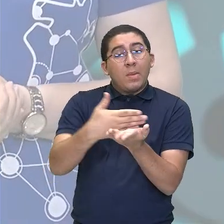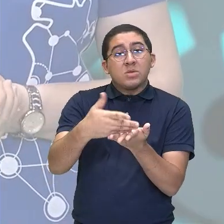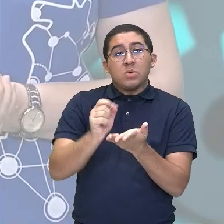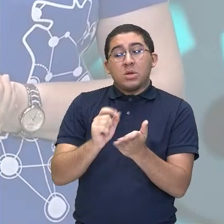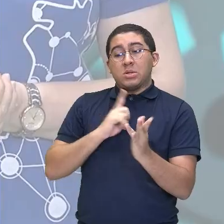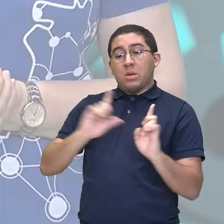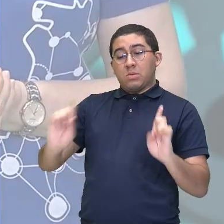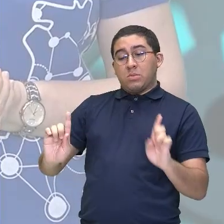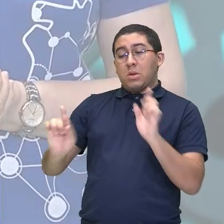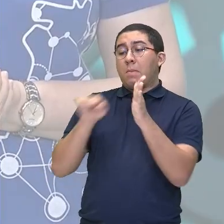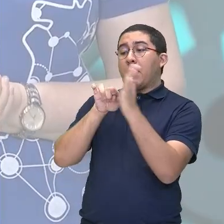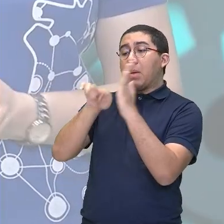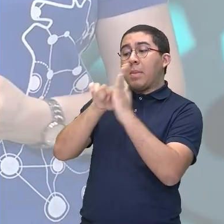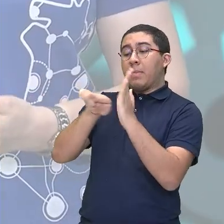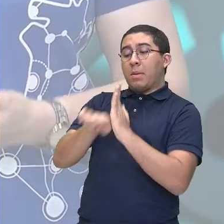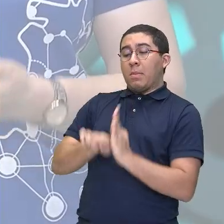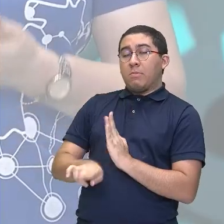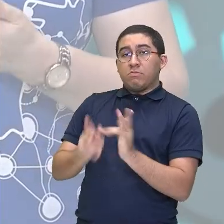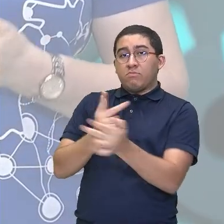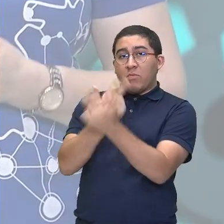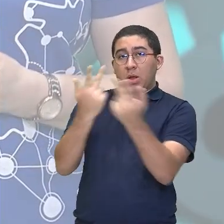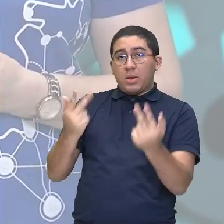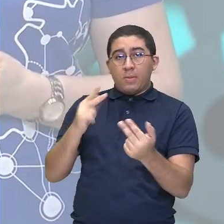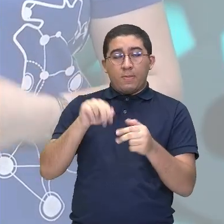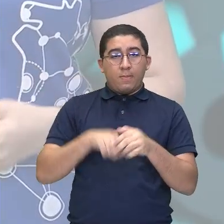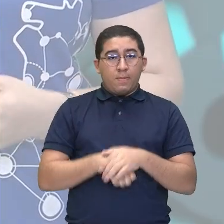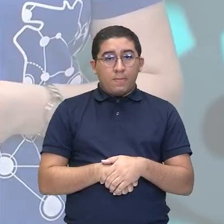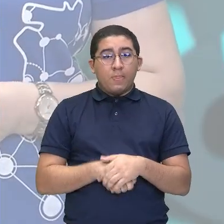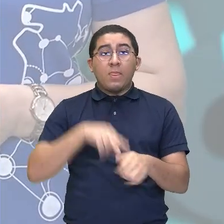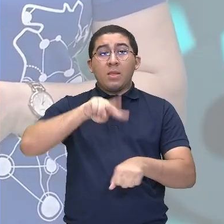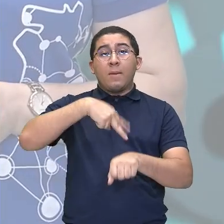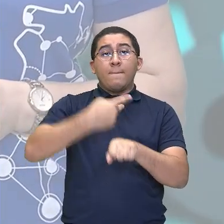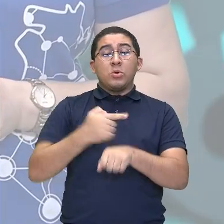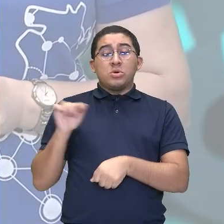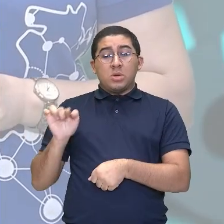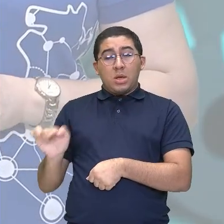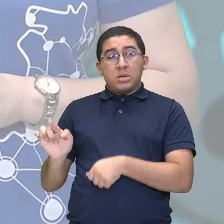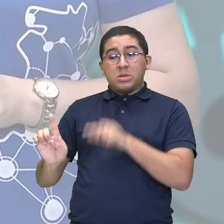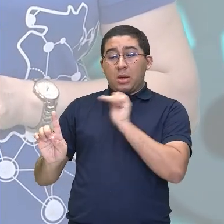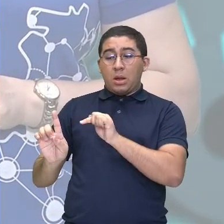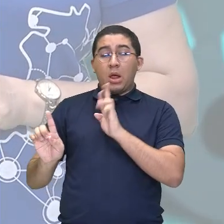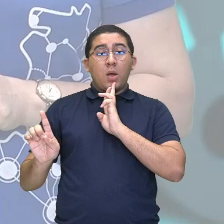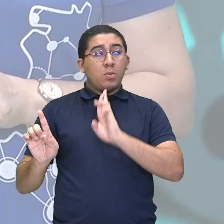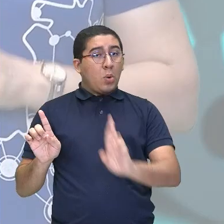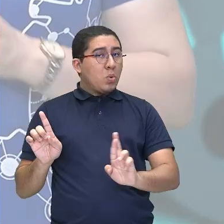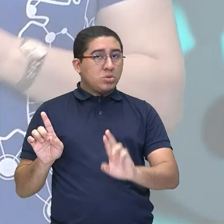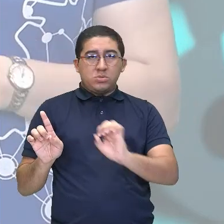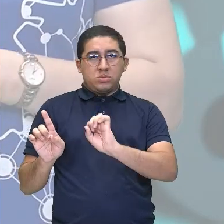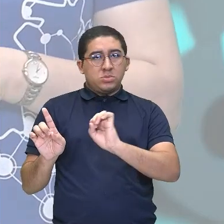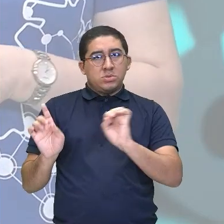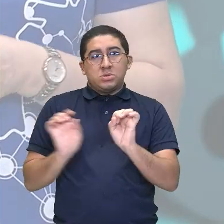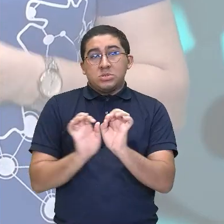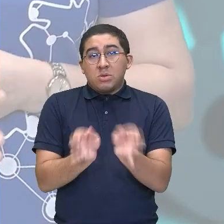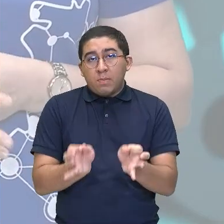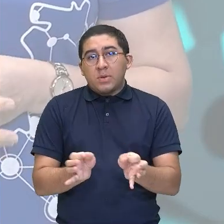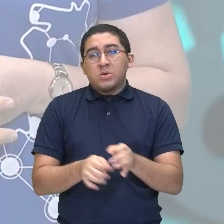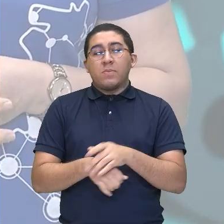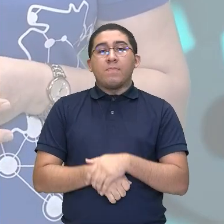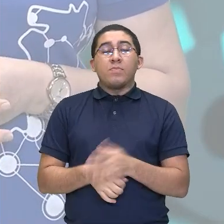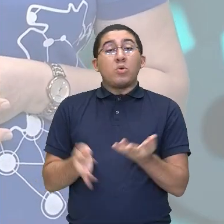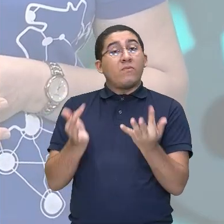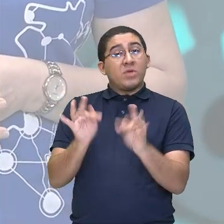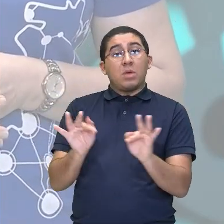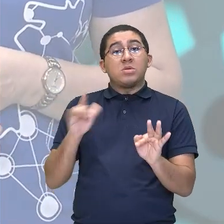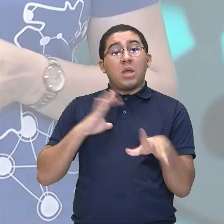fazer ao entrevistado. E na sequência vem as respostas, né, de quem está sendo entrevistado. E no final, a